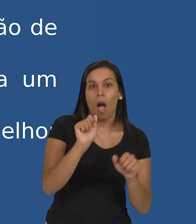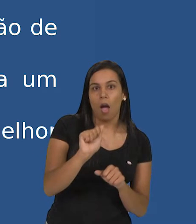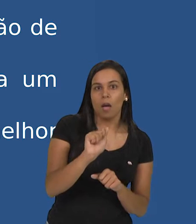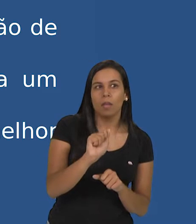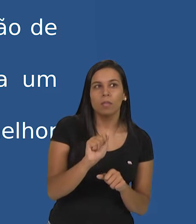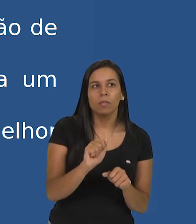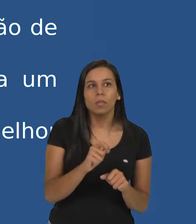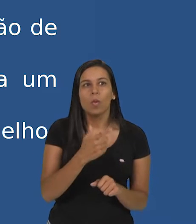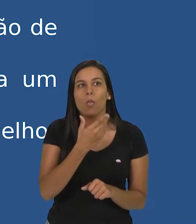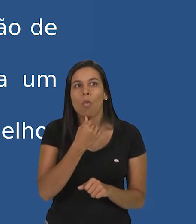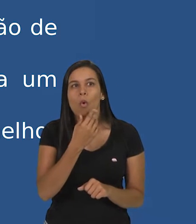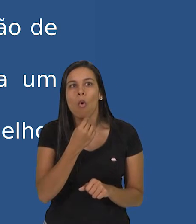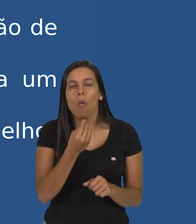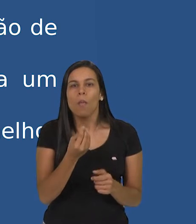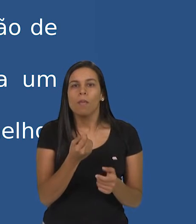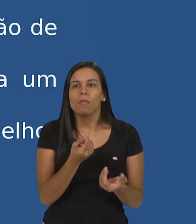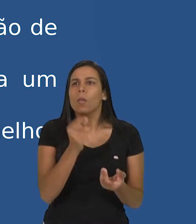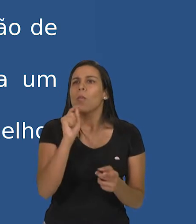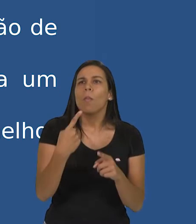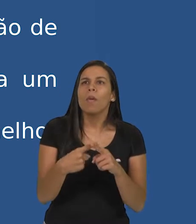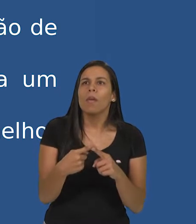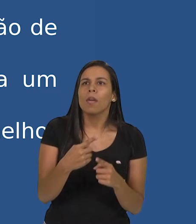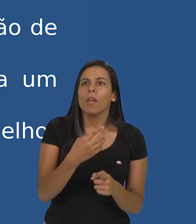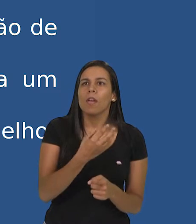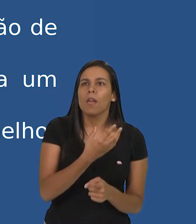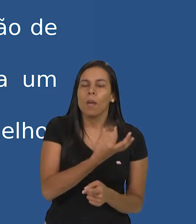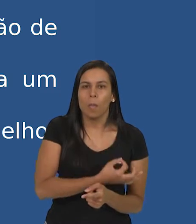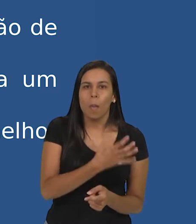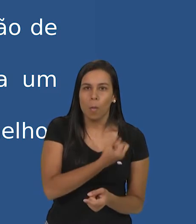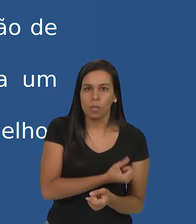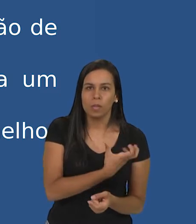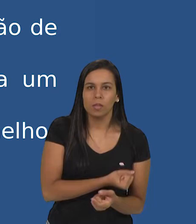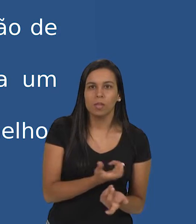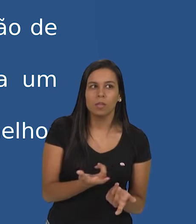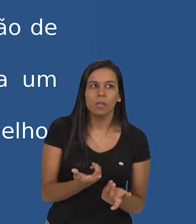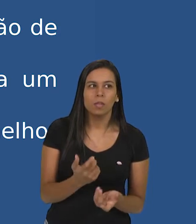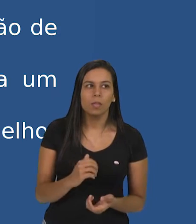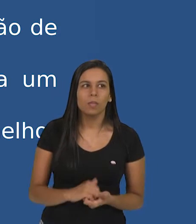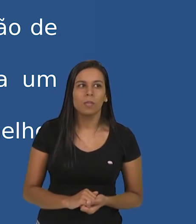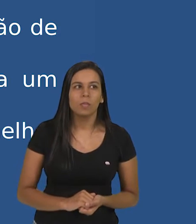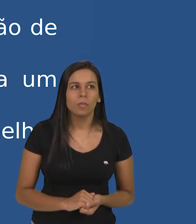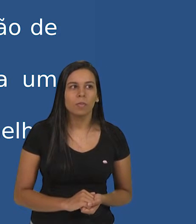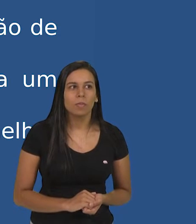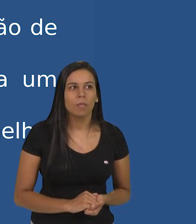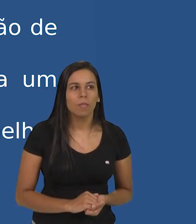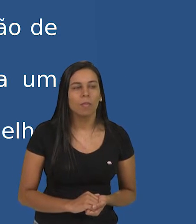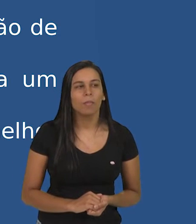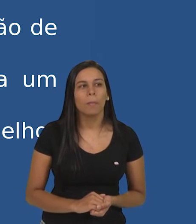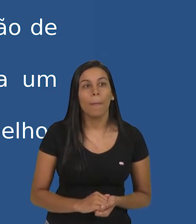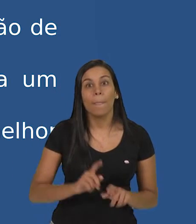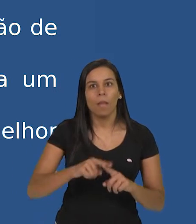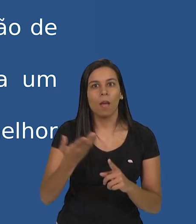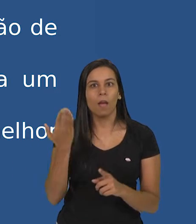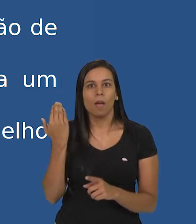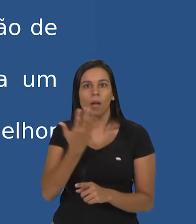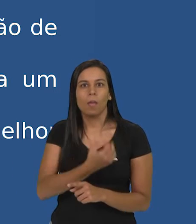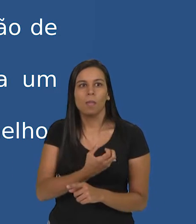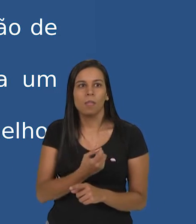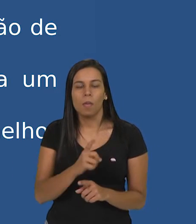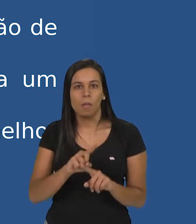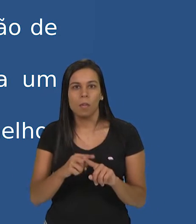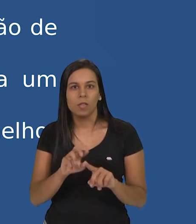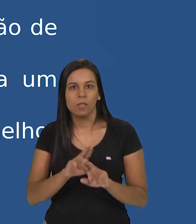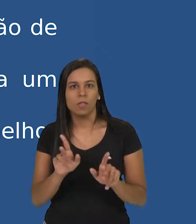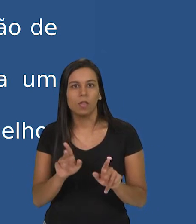fazendeiro da razão da sua aposentadoria, isso se faz de propósito porque retirement, que é a aposentadoria, está lá, mas não é esse o aspecto cômico.